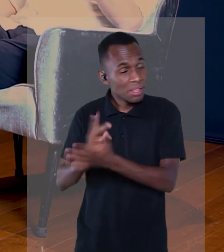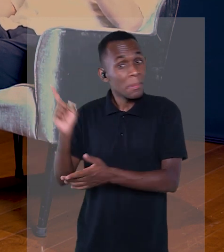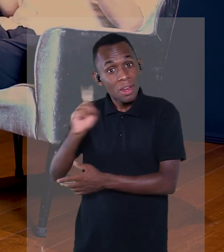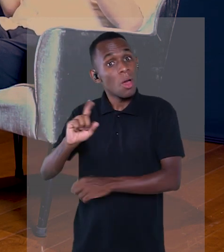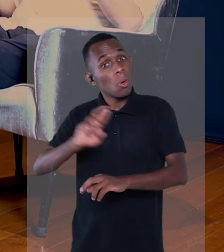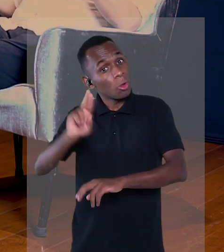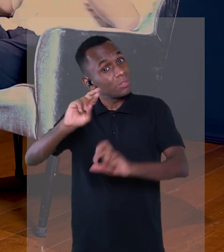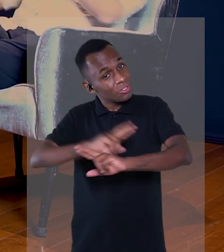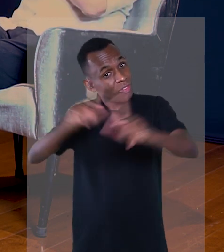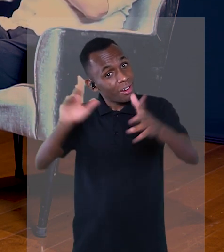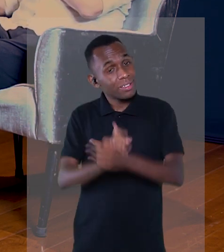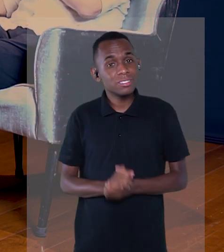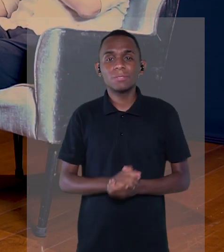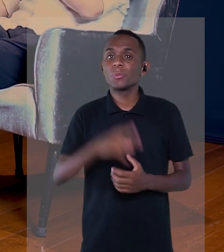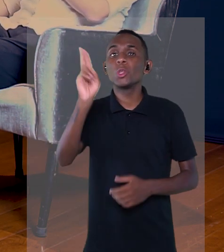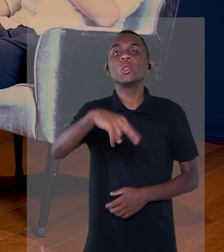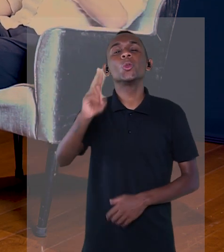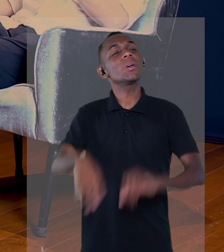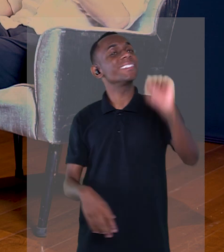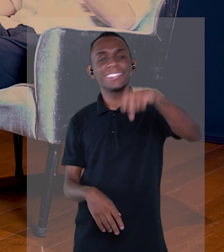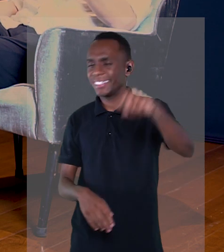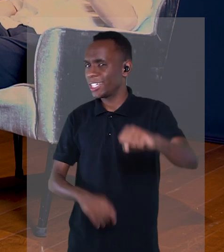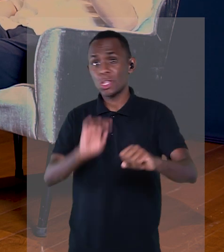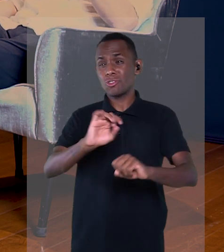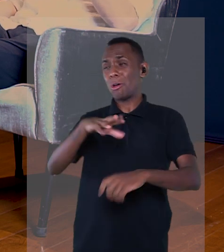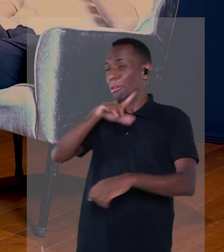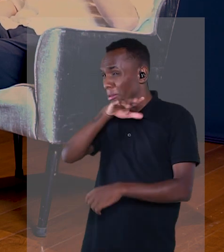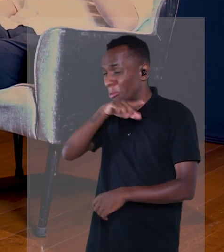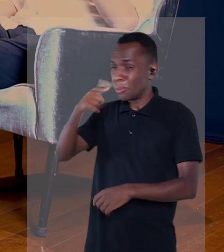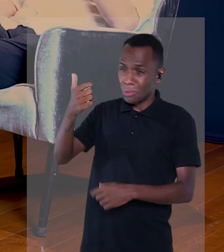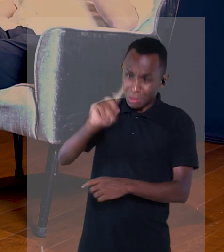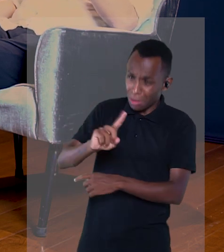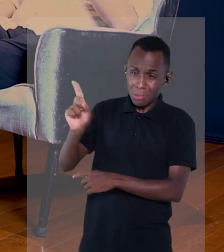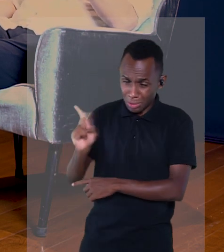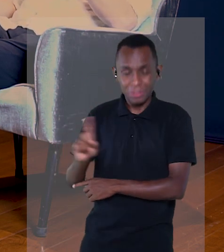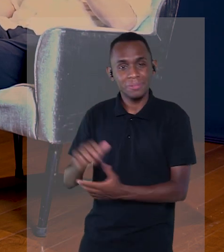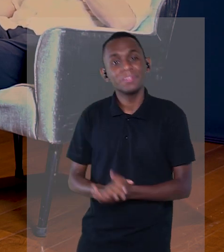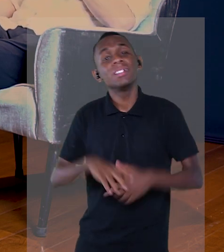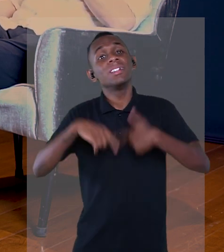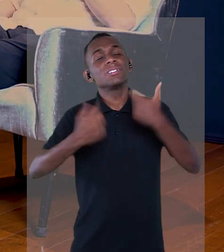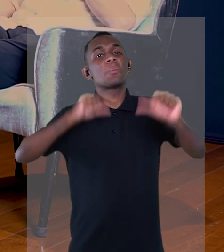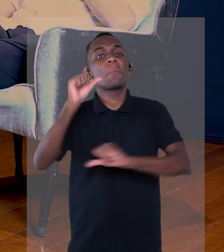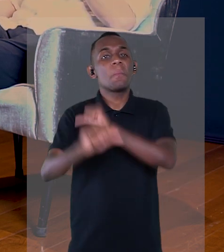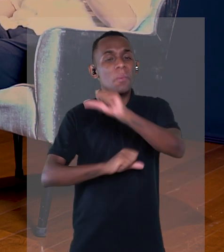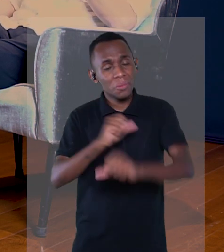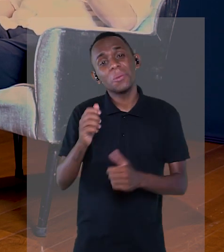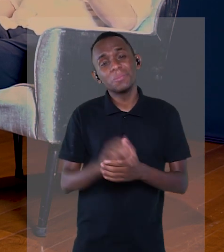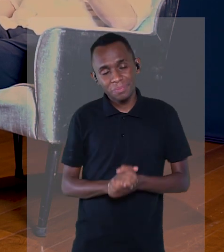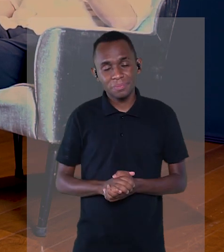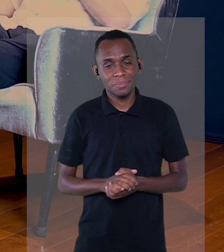cima. Nunca sim. Ela mudou demais. Então ela mudou da água para o vinho